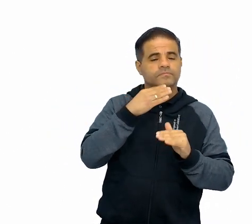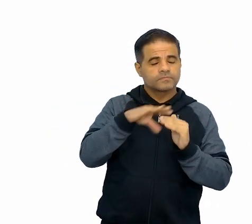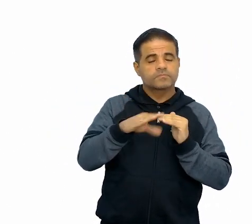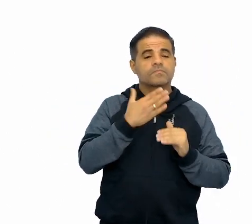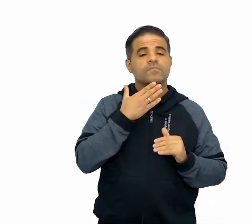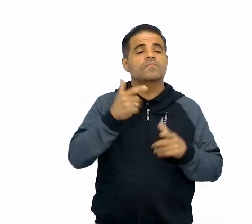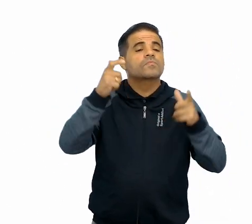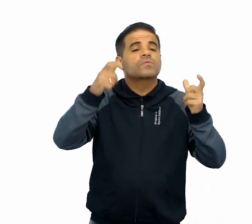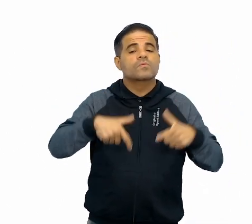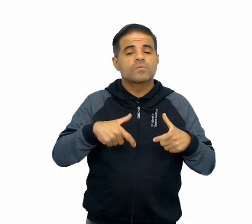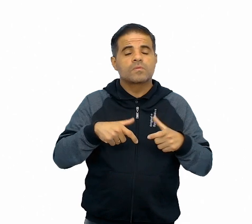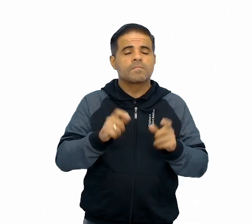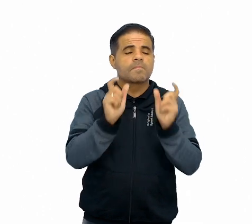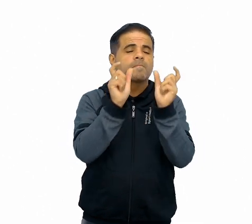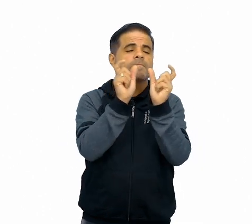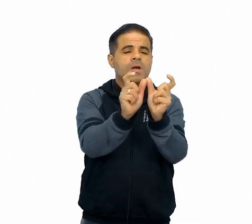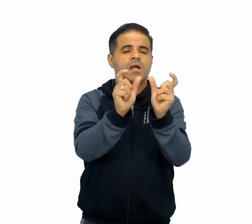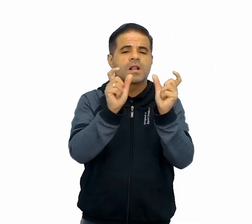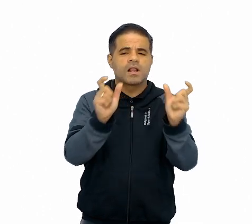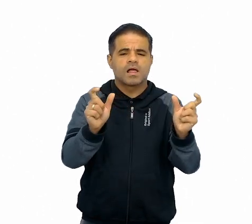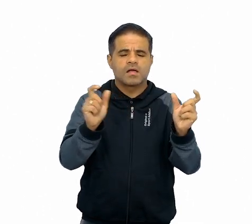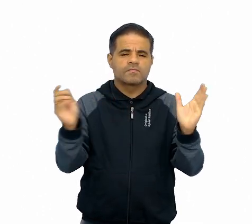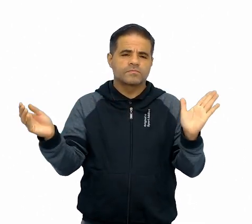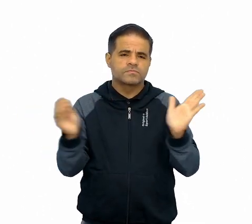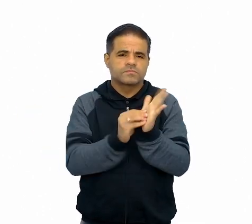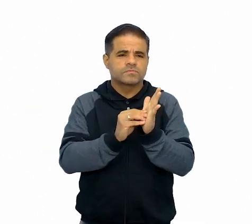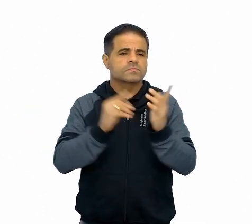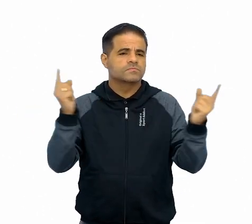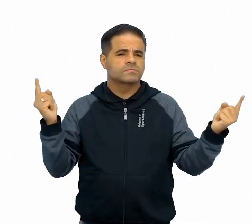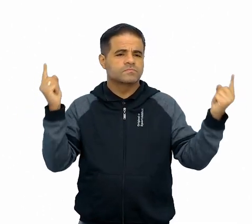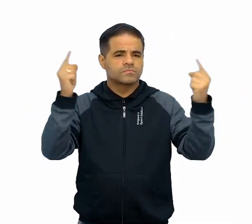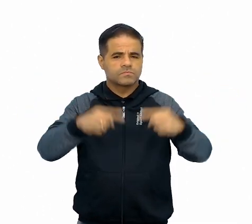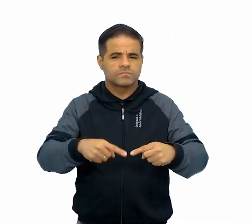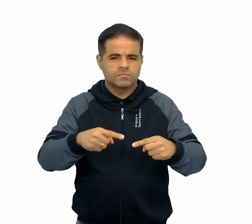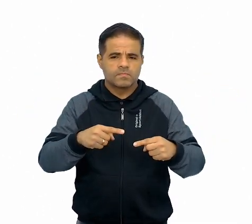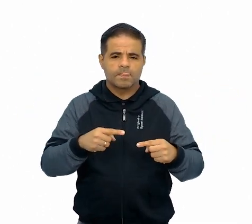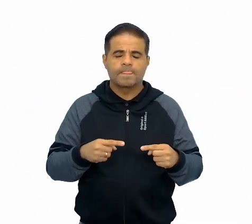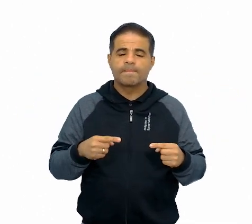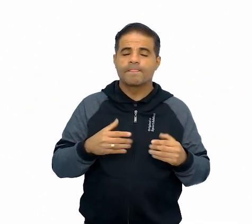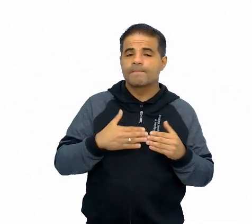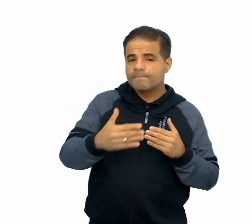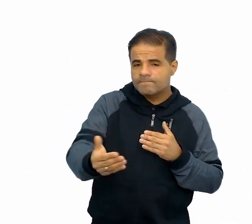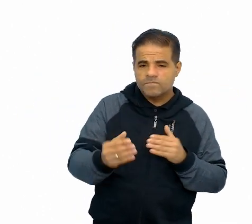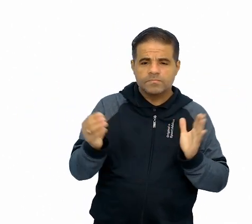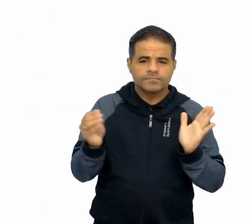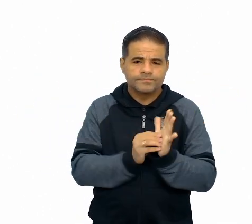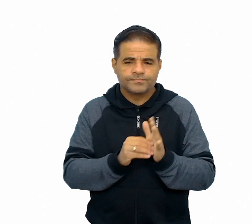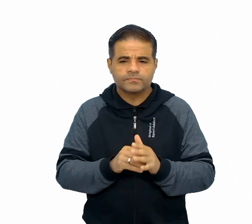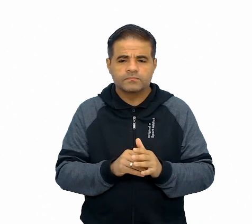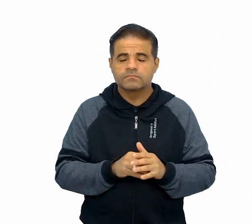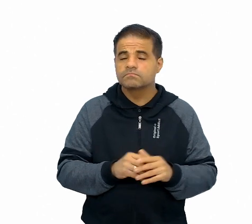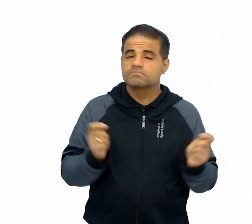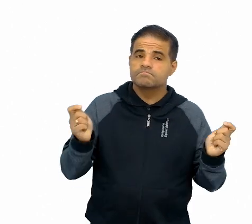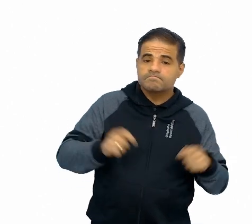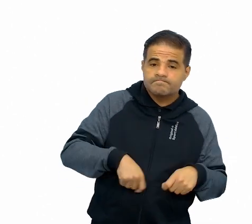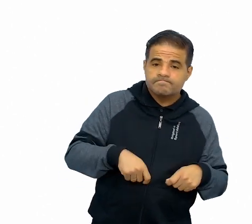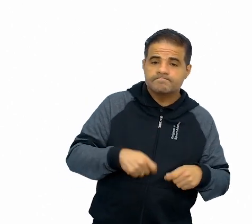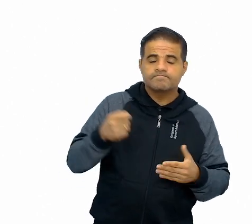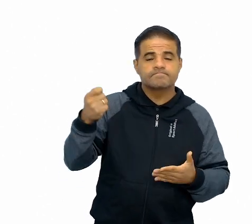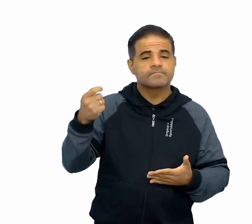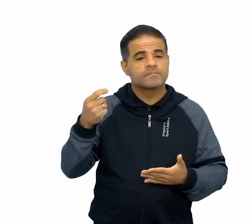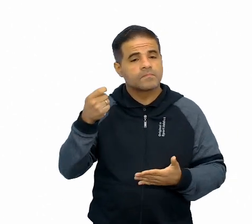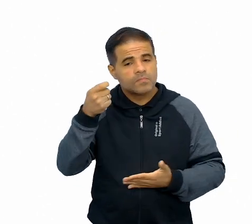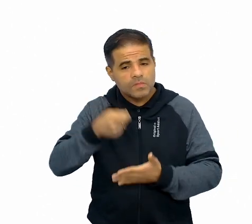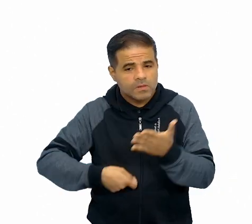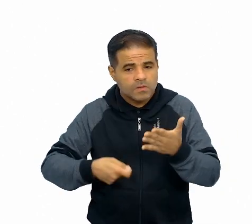a localização de palavras que coloquem desafios sobre o sistema de escrita em relação ao que pode estar escrito